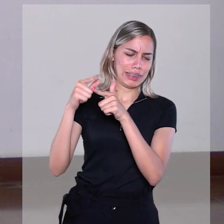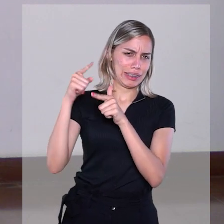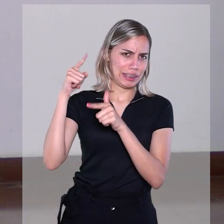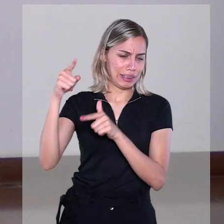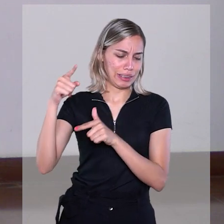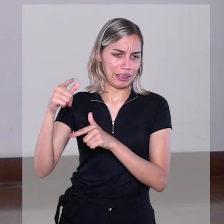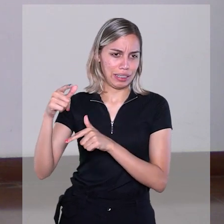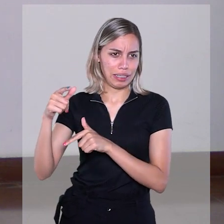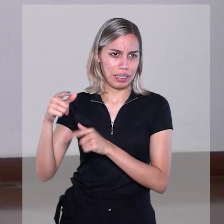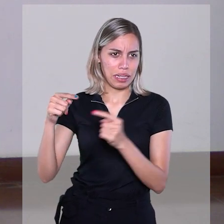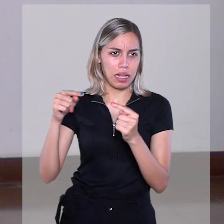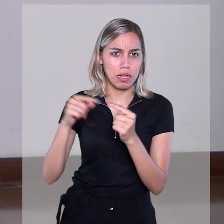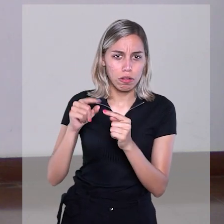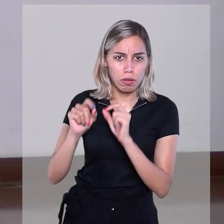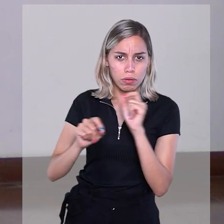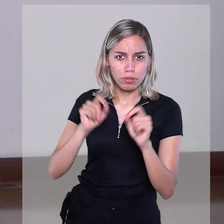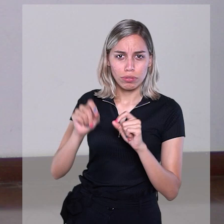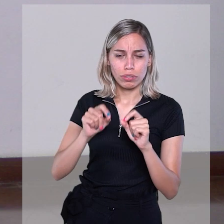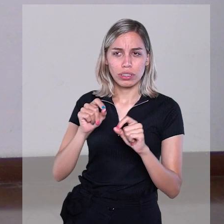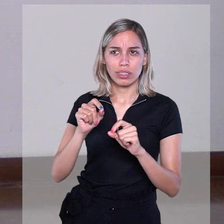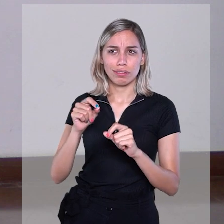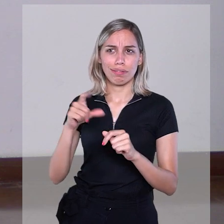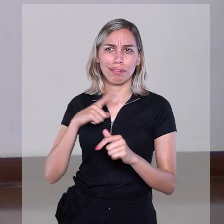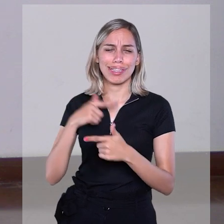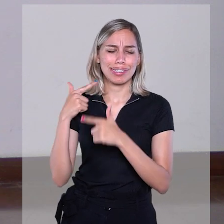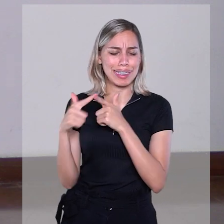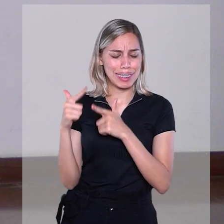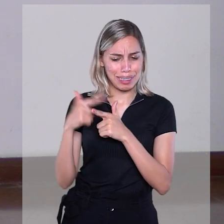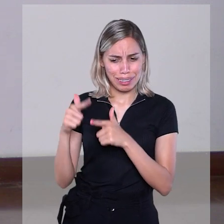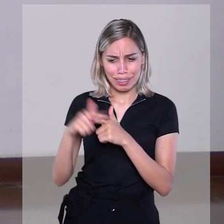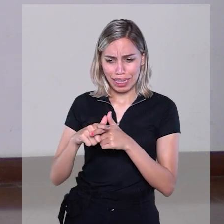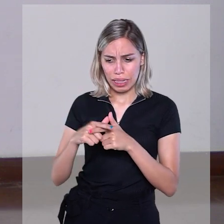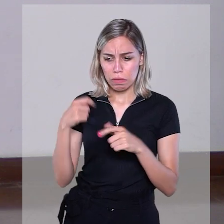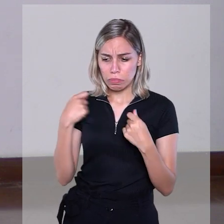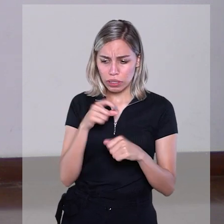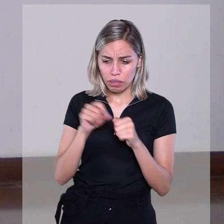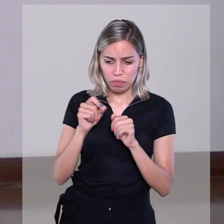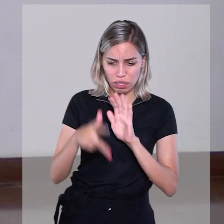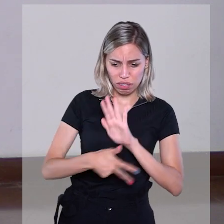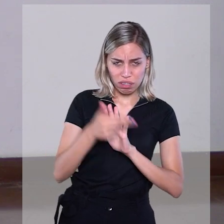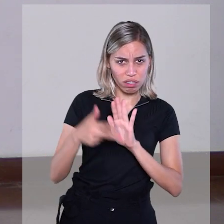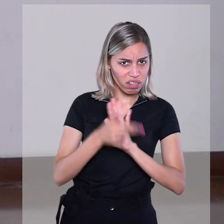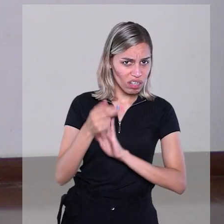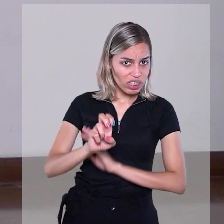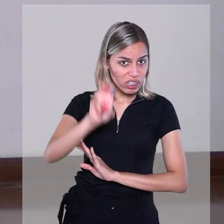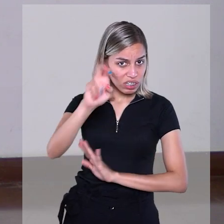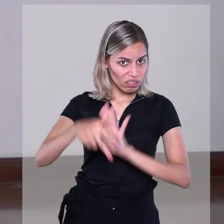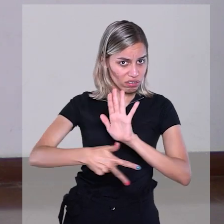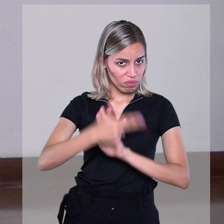tão invasivas quanto inúteis, e que é o que vai me dar um rumo na vida.